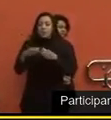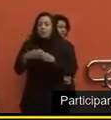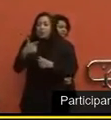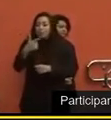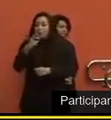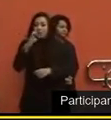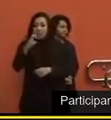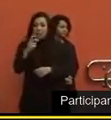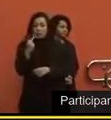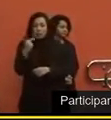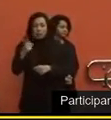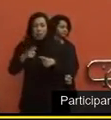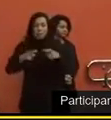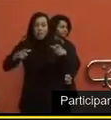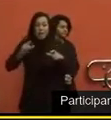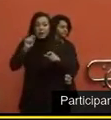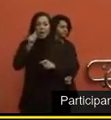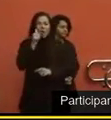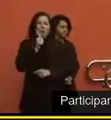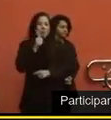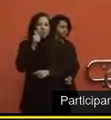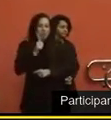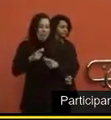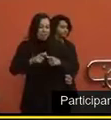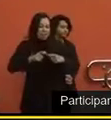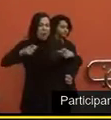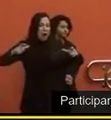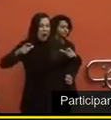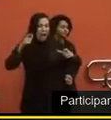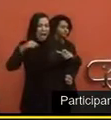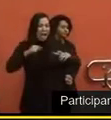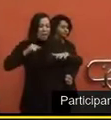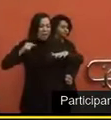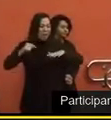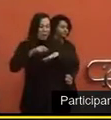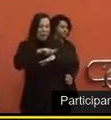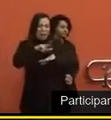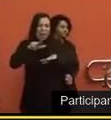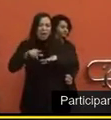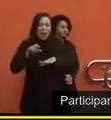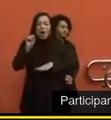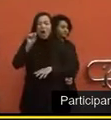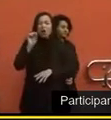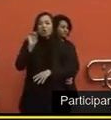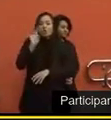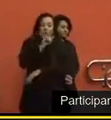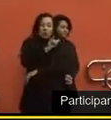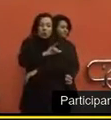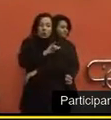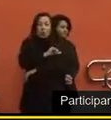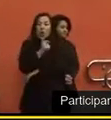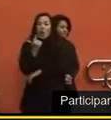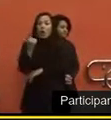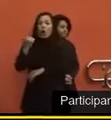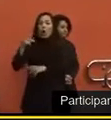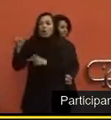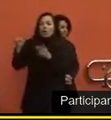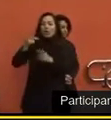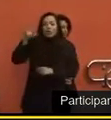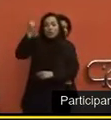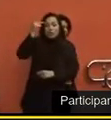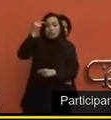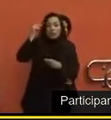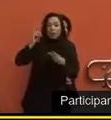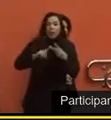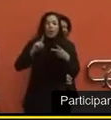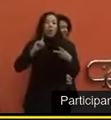25, em sua maioria composto por mulheres, é bastante plural. Apenas 8 são do Rio de Janeiro, os demais vindos de São Paulo,